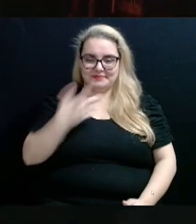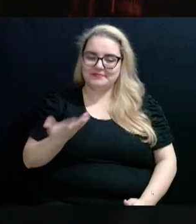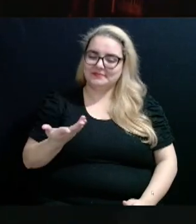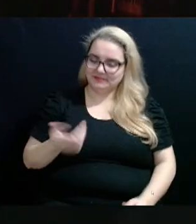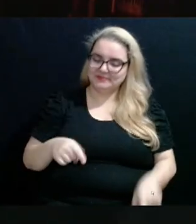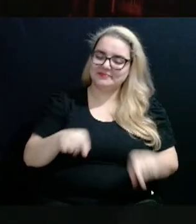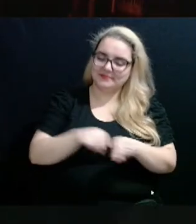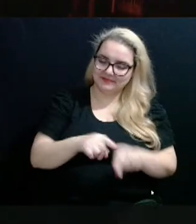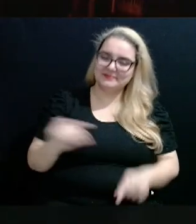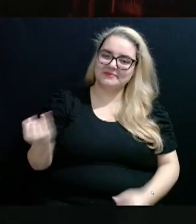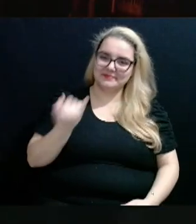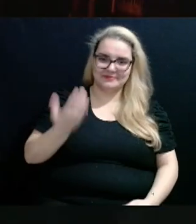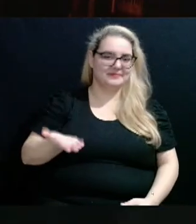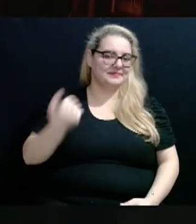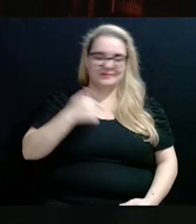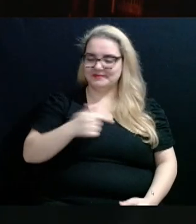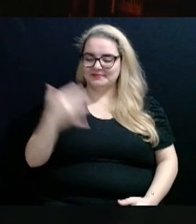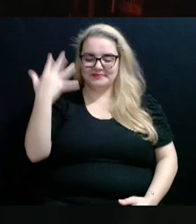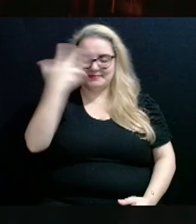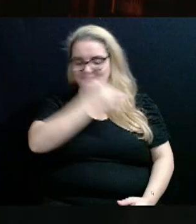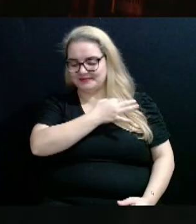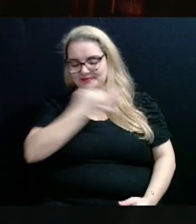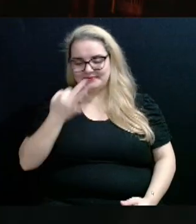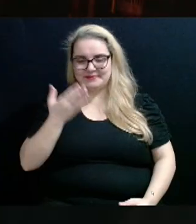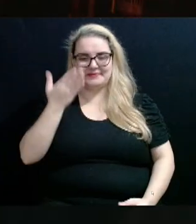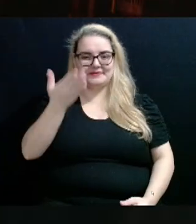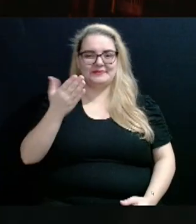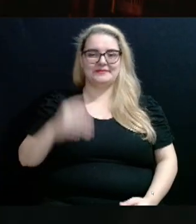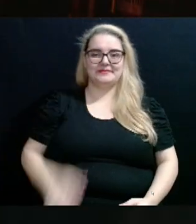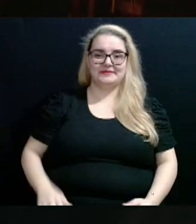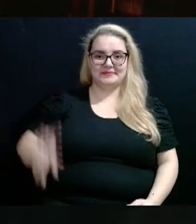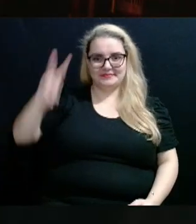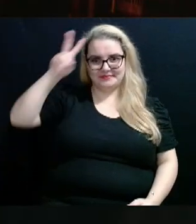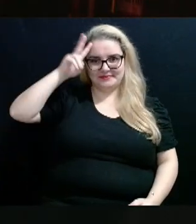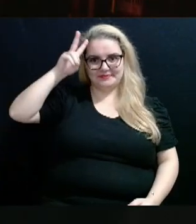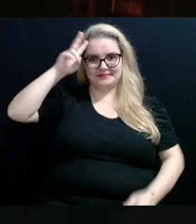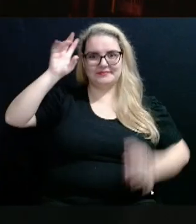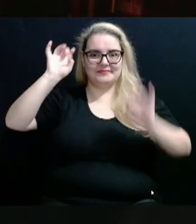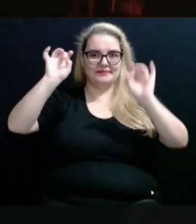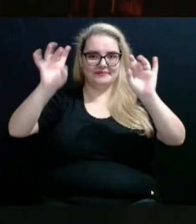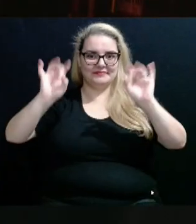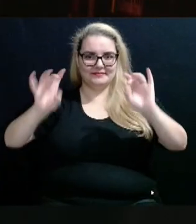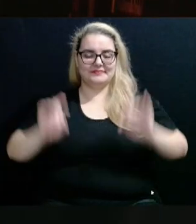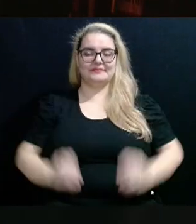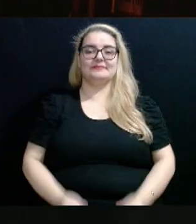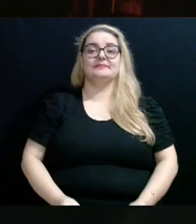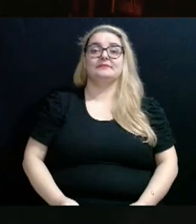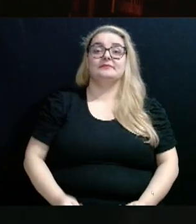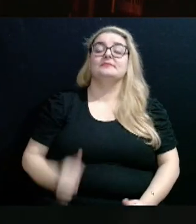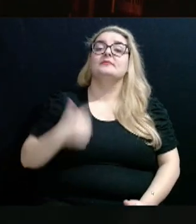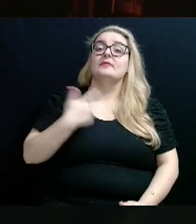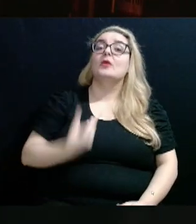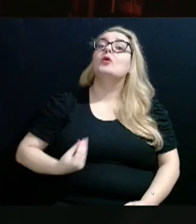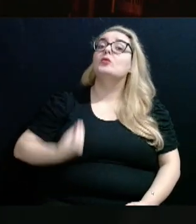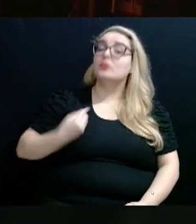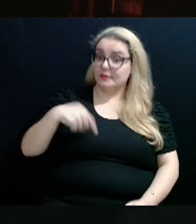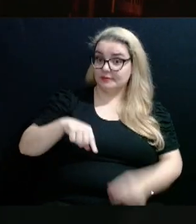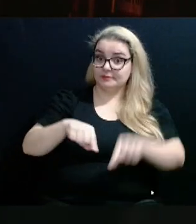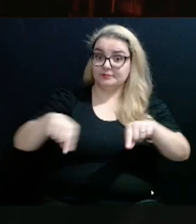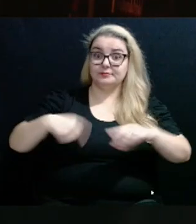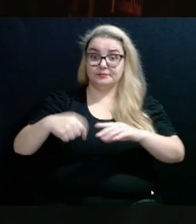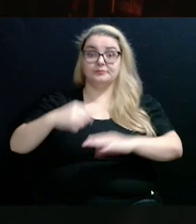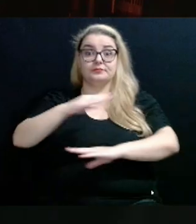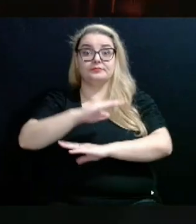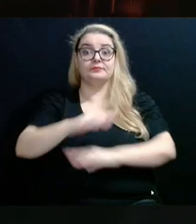para você e uma segunda-feira espetacular. Nós estamos ao vivo aqui no Estúdio Câmara e hoje a gente vai